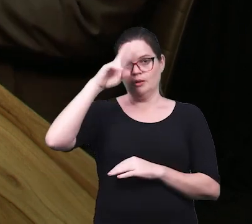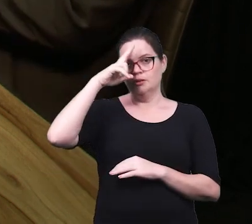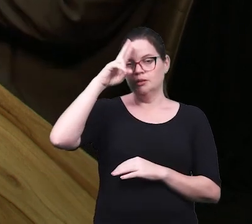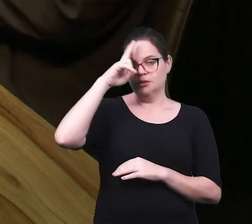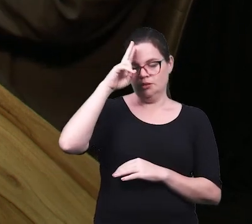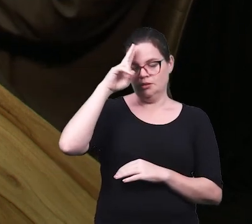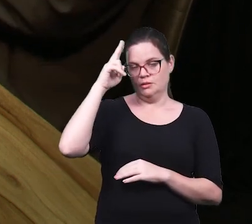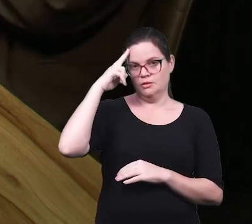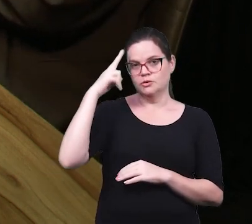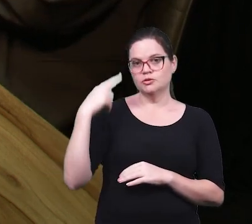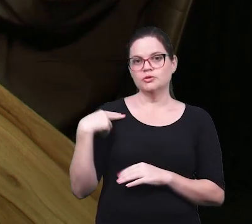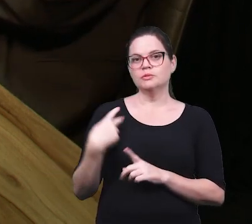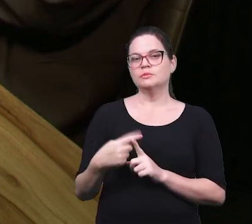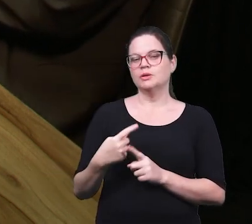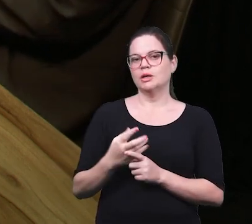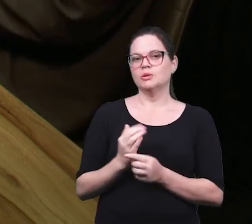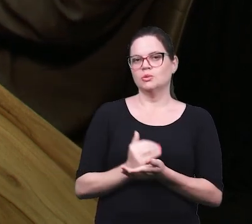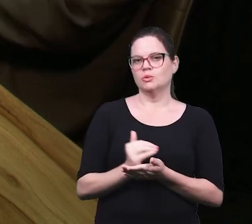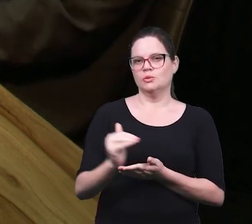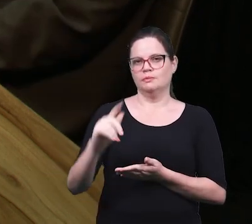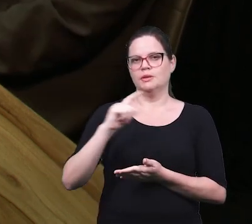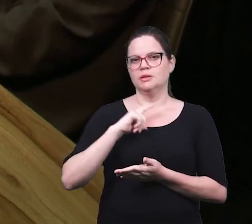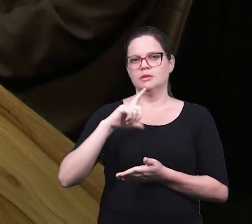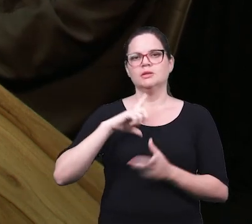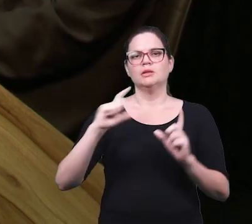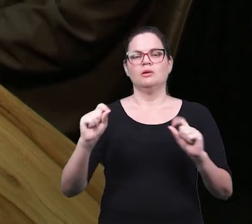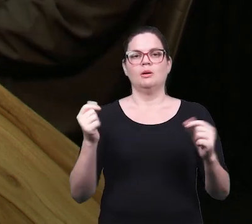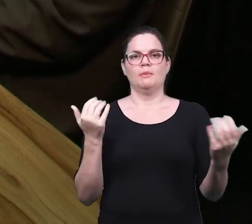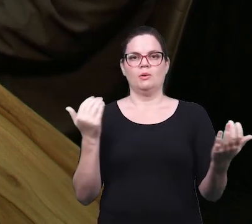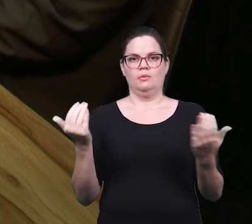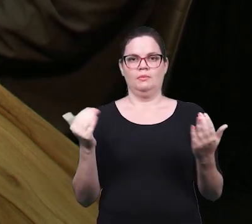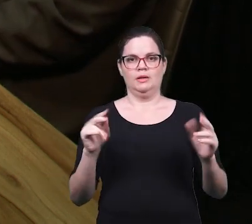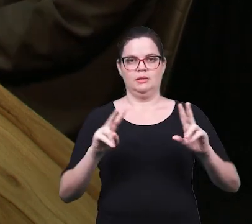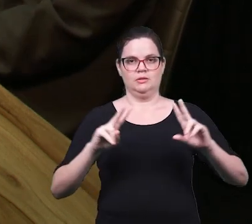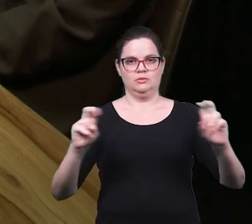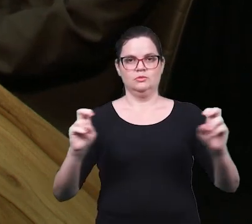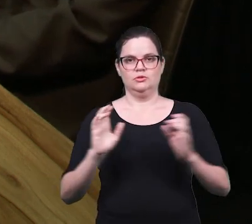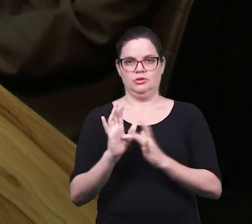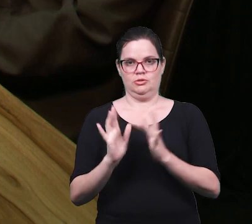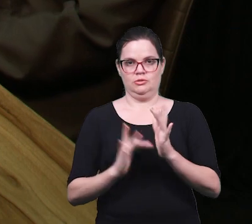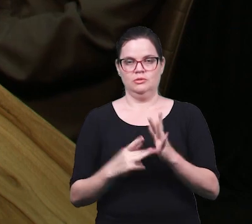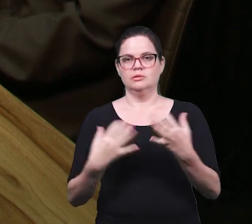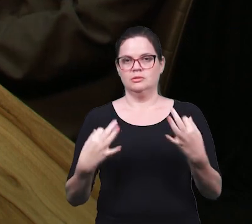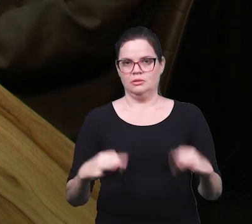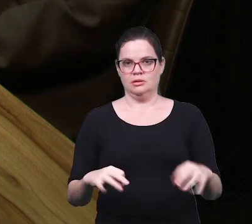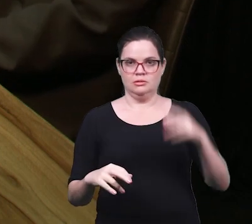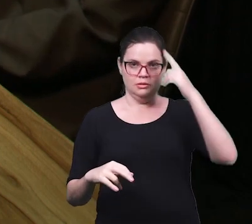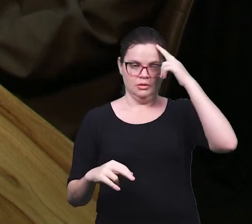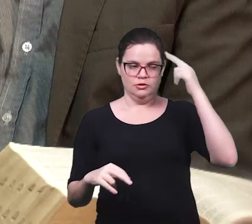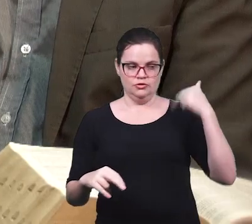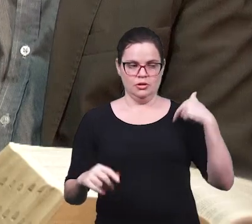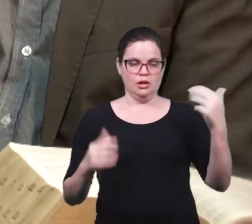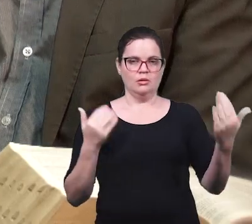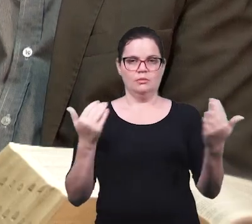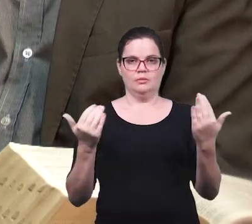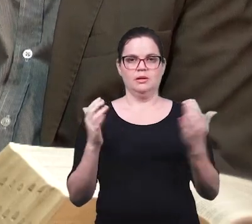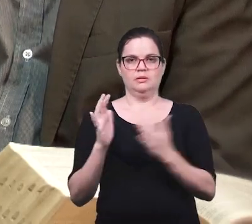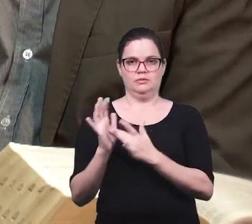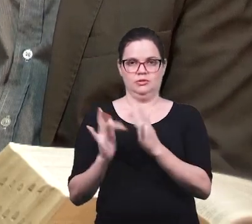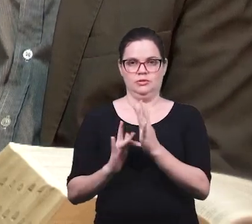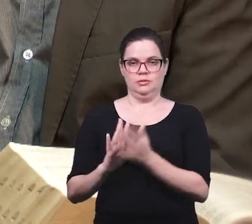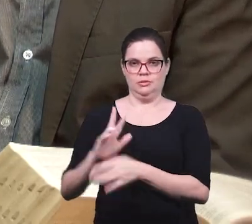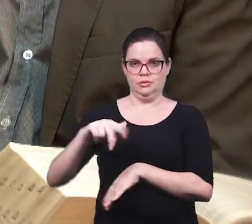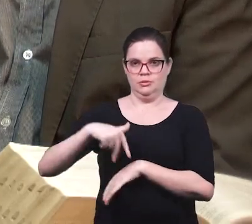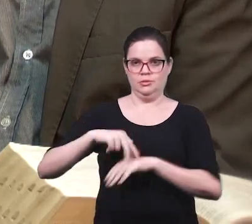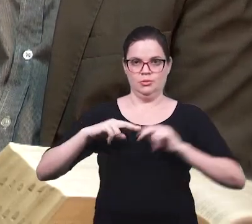no início foi mencionado que há um paralelo com relação ao ministério do Senhor Jesus, Sim. com relação ao Senhor Jesus. Sim. Nós vamos observar